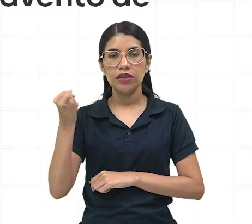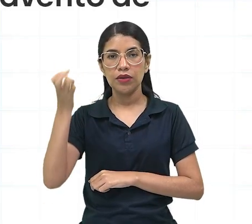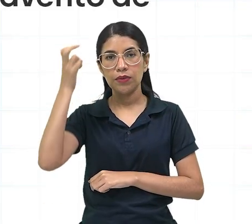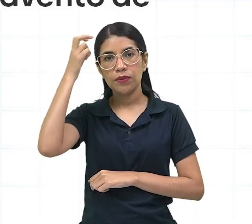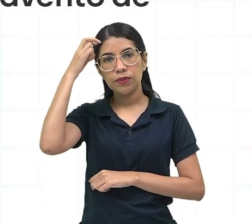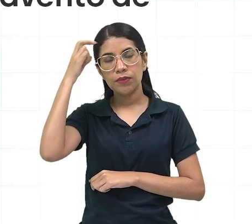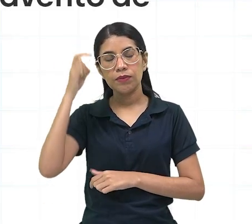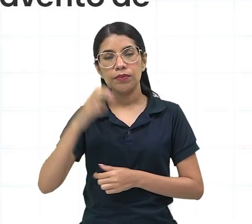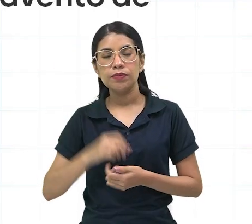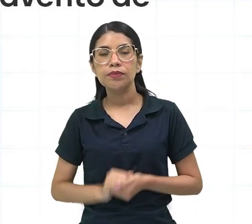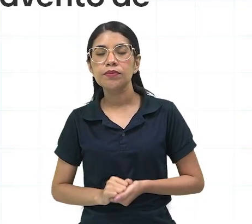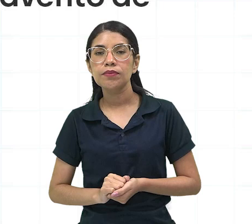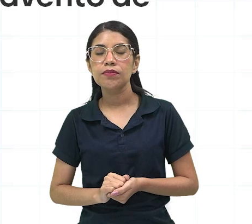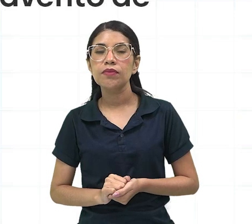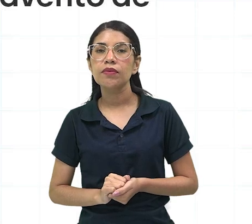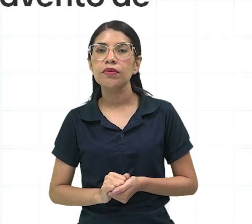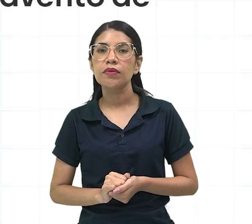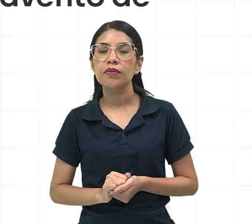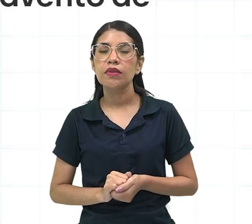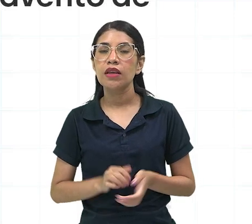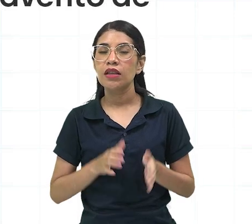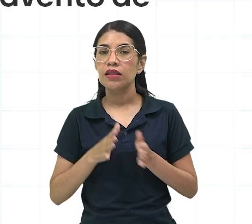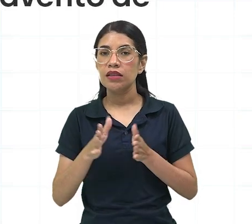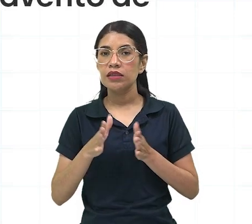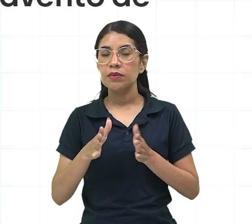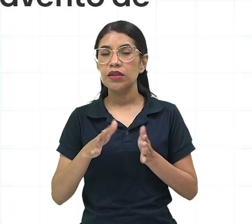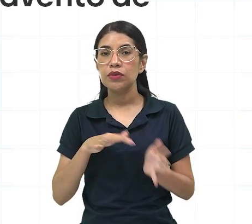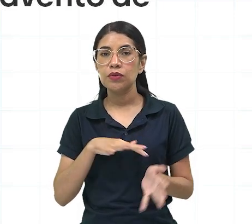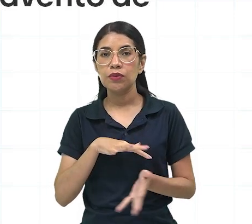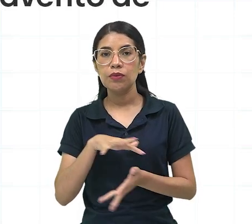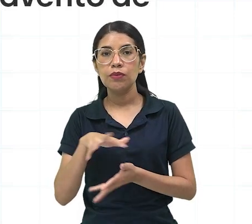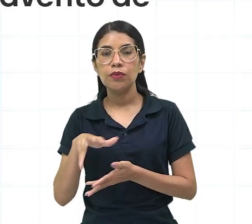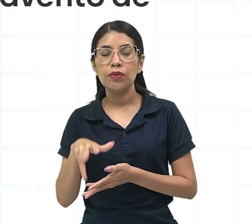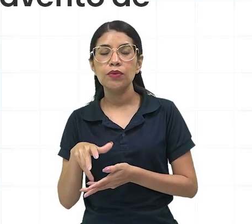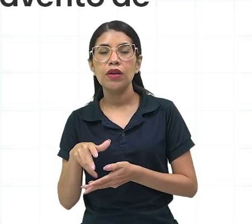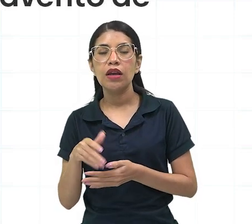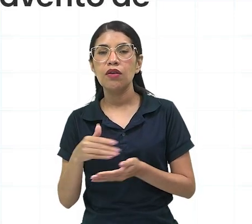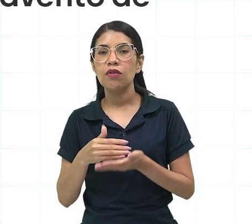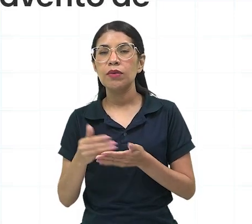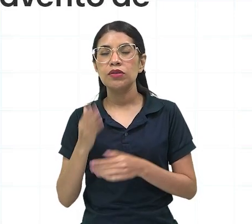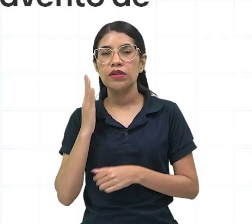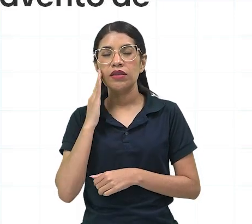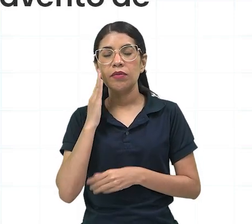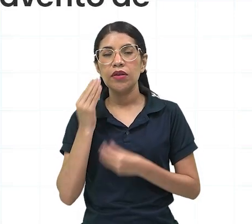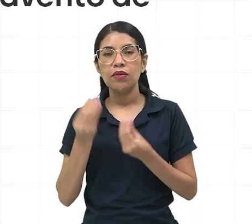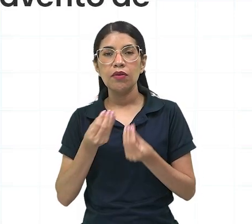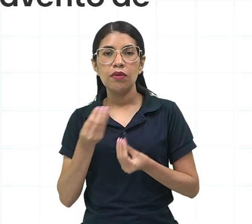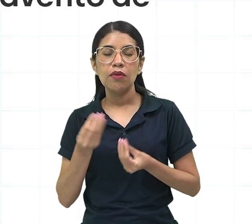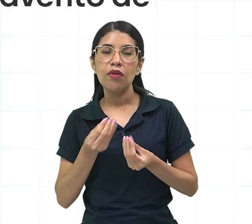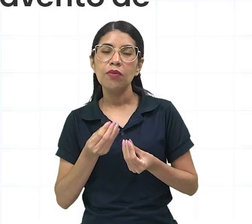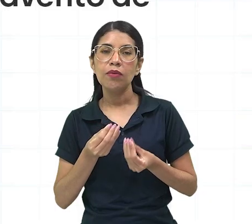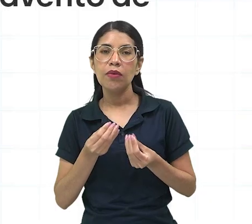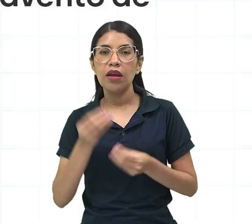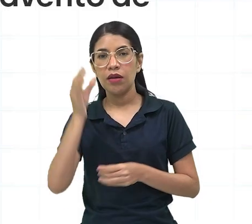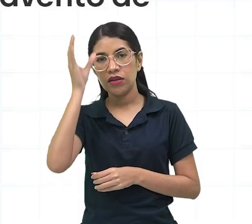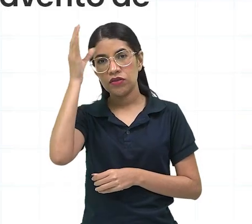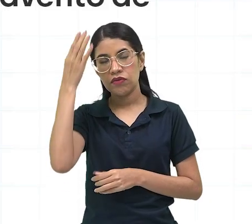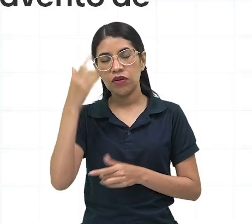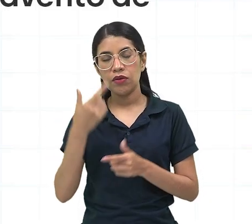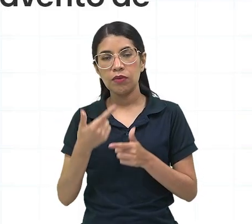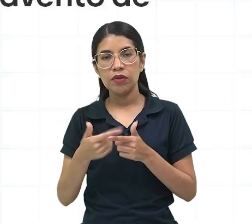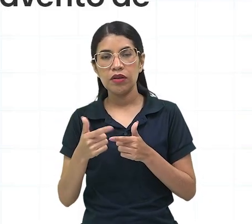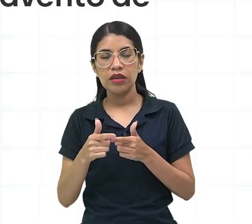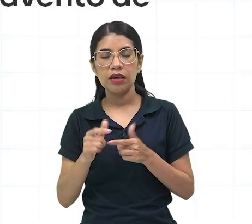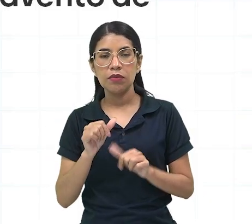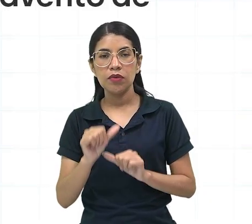culturais. Nesse período, o mundo aprendia a lidar com questões até então desconhecidas, como as mudanças